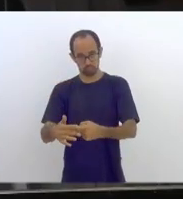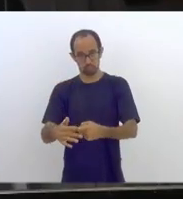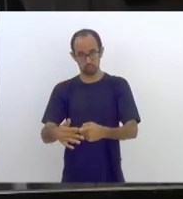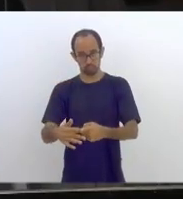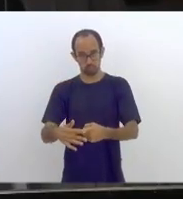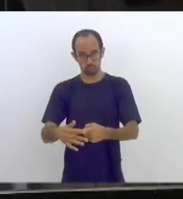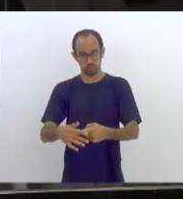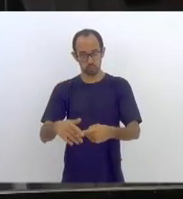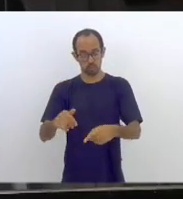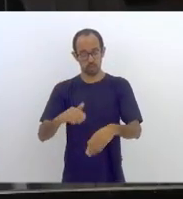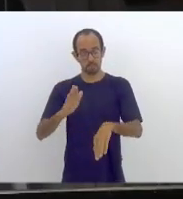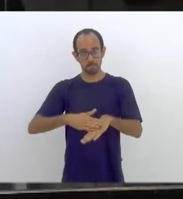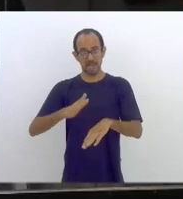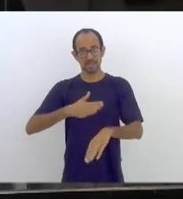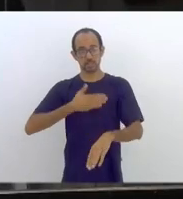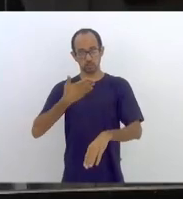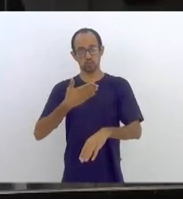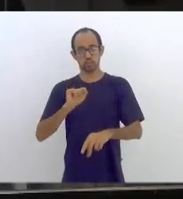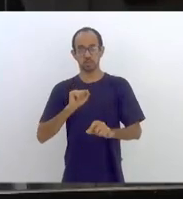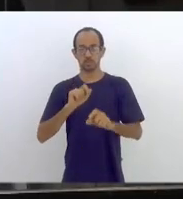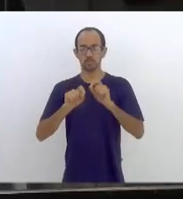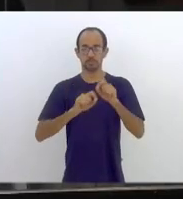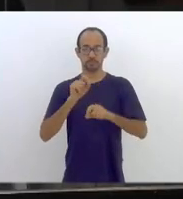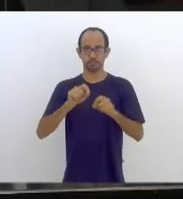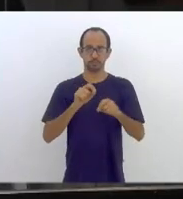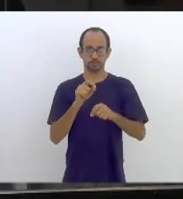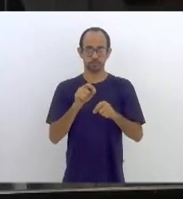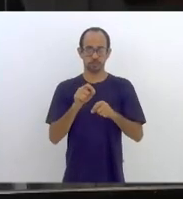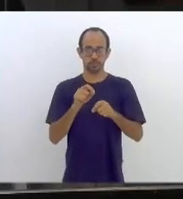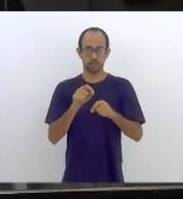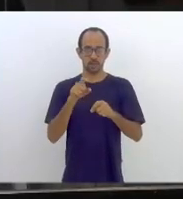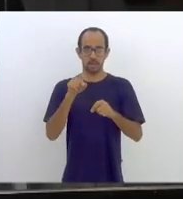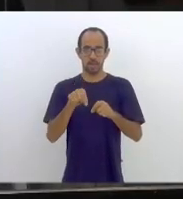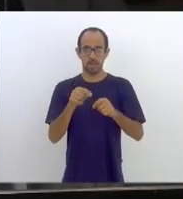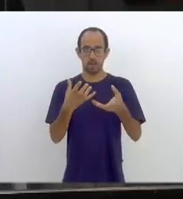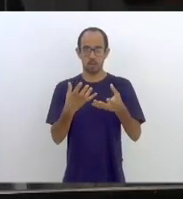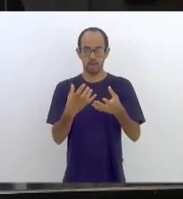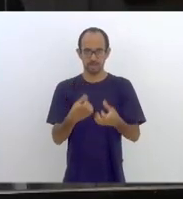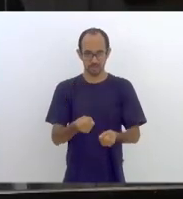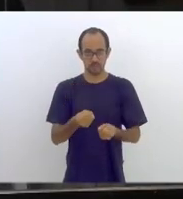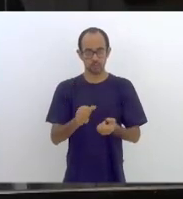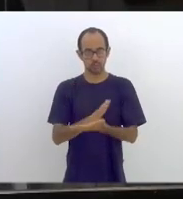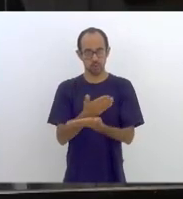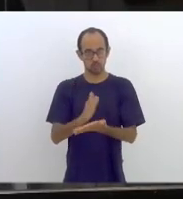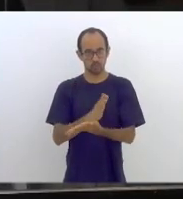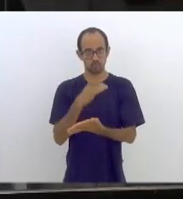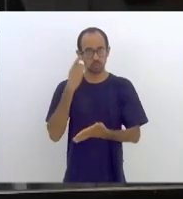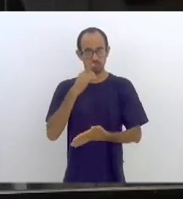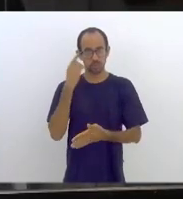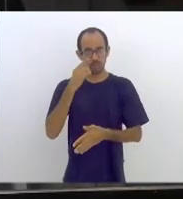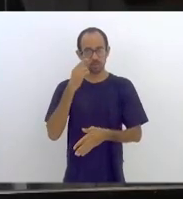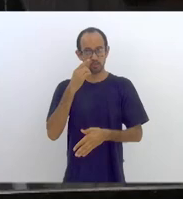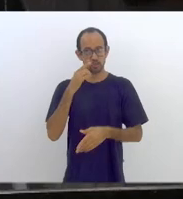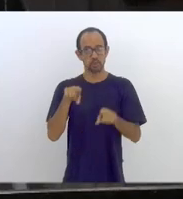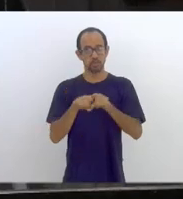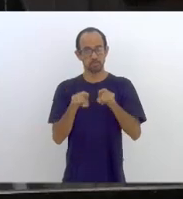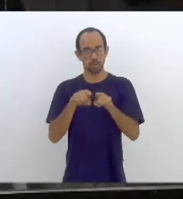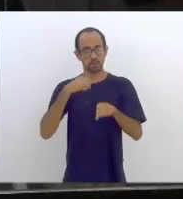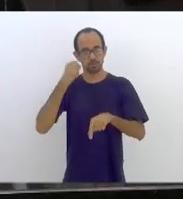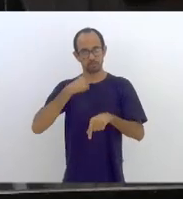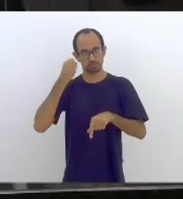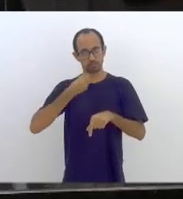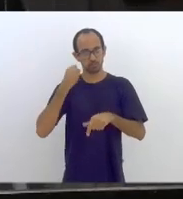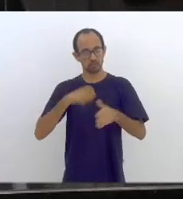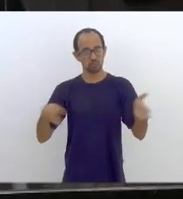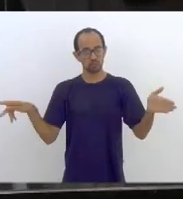mas o que mais assusta é a convivência de alguns deputados e senadores com seu próprio a pequena